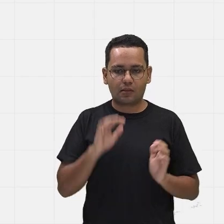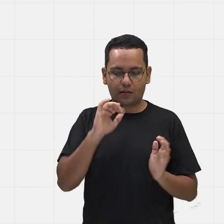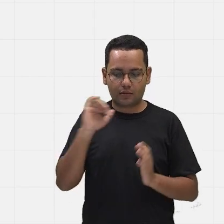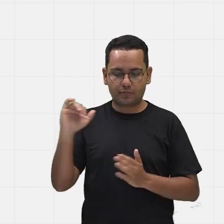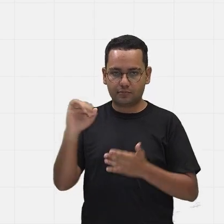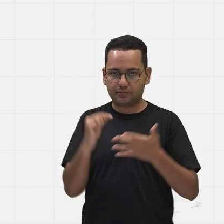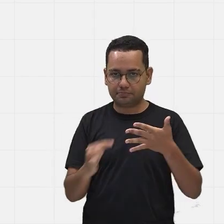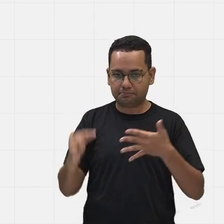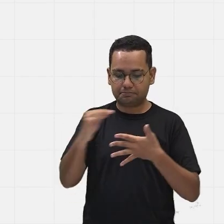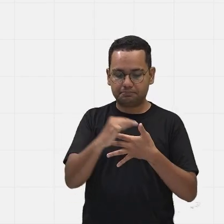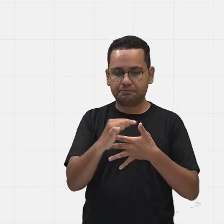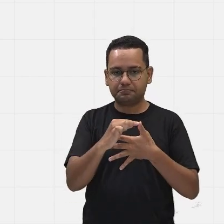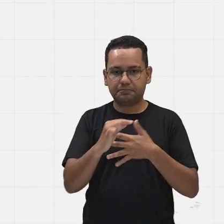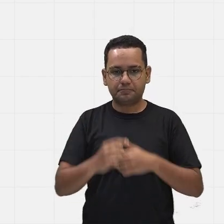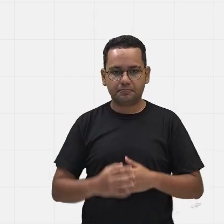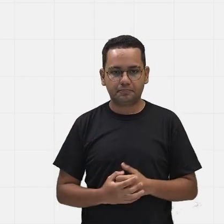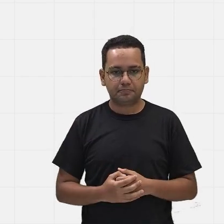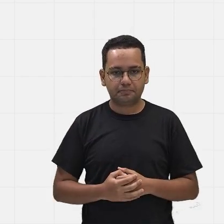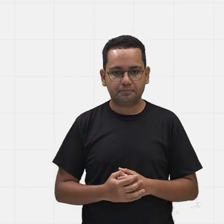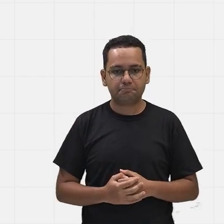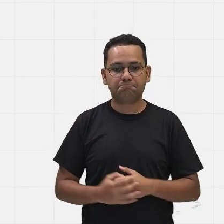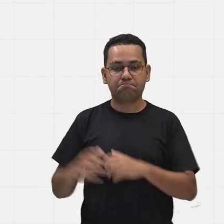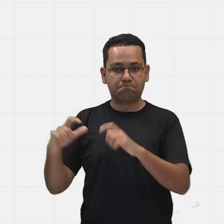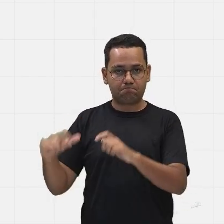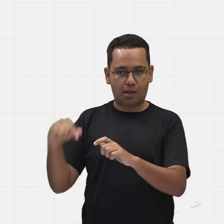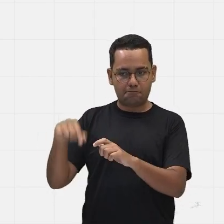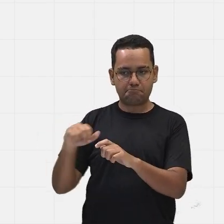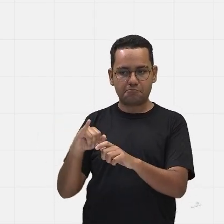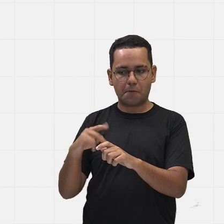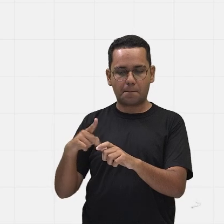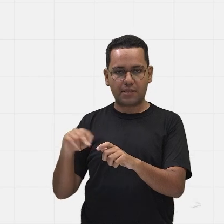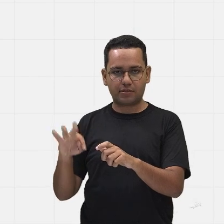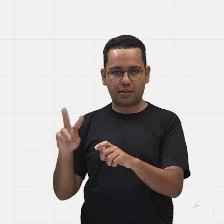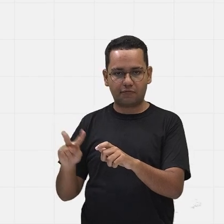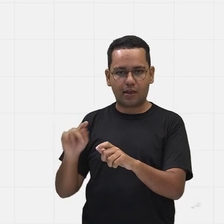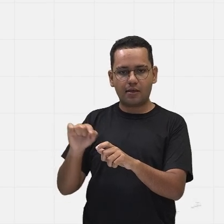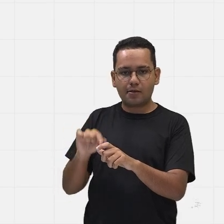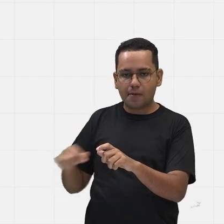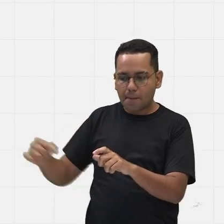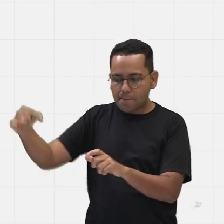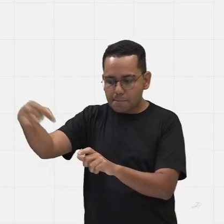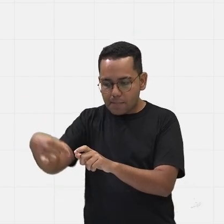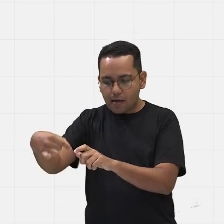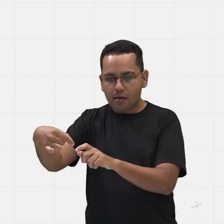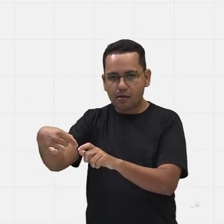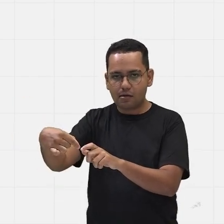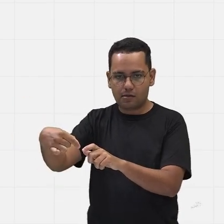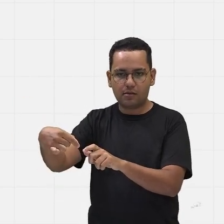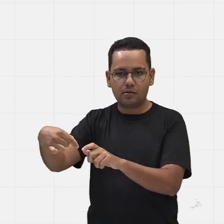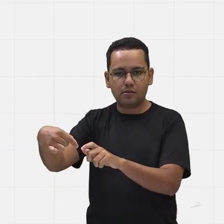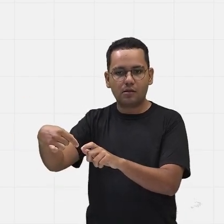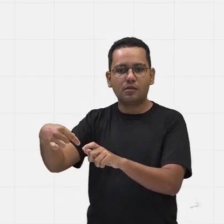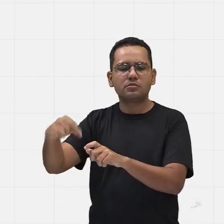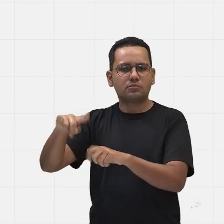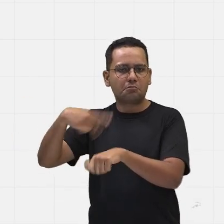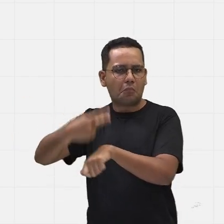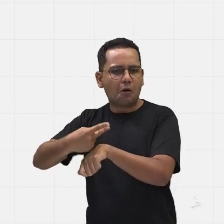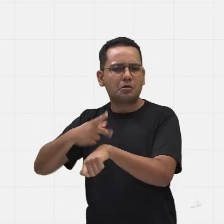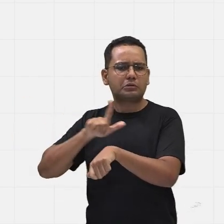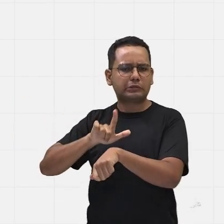Conectar o cabo de energia no IPTV Box. Depois você vai ligar esse IPTV Box